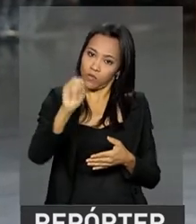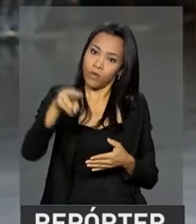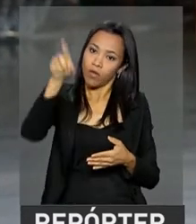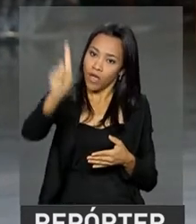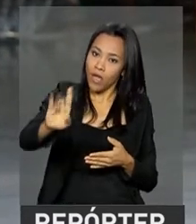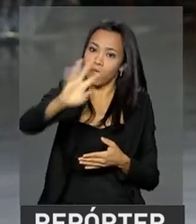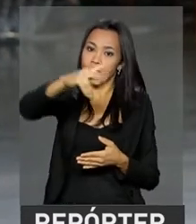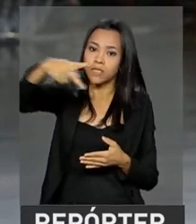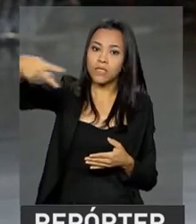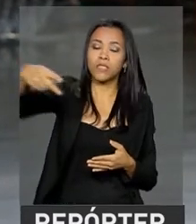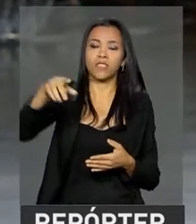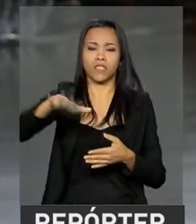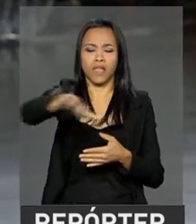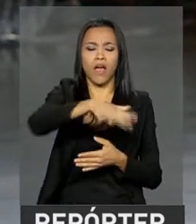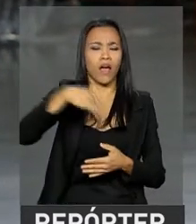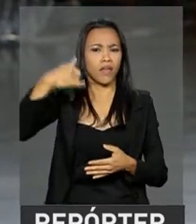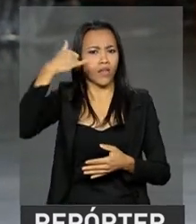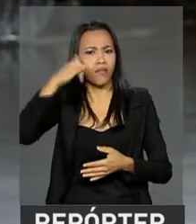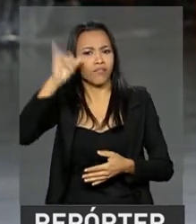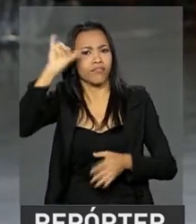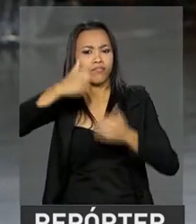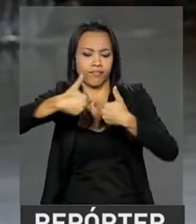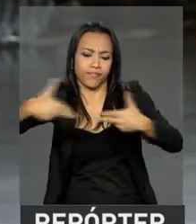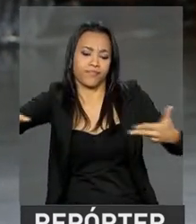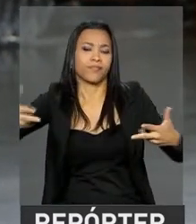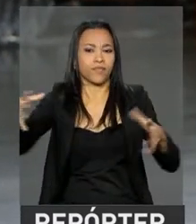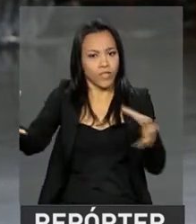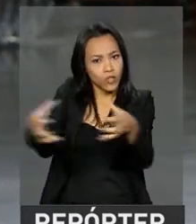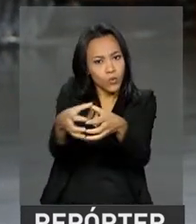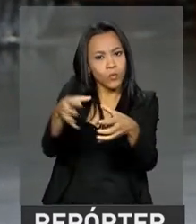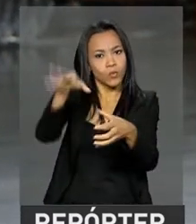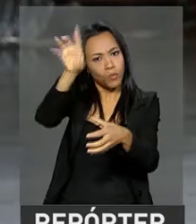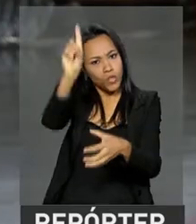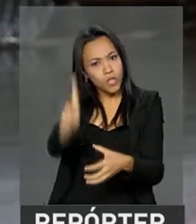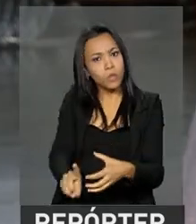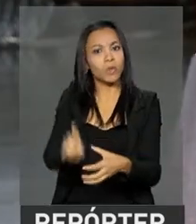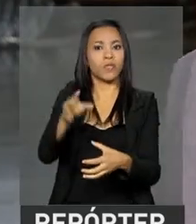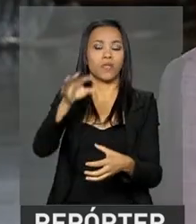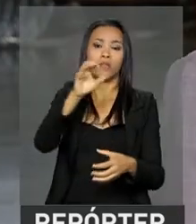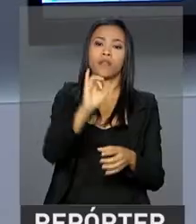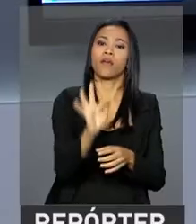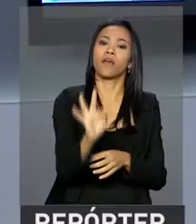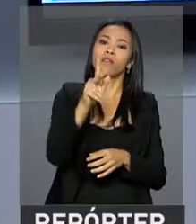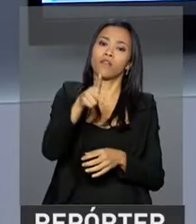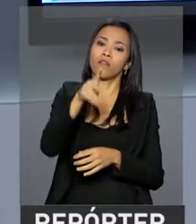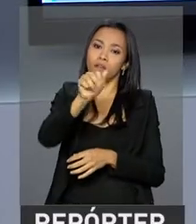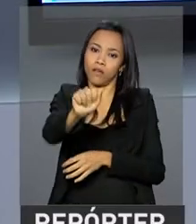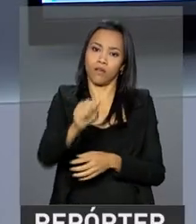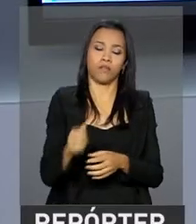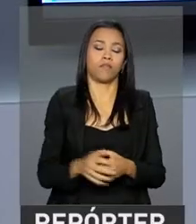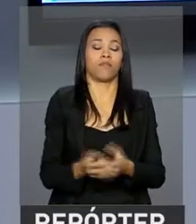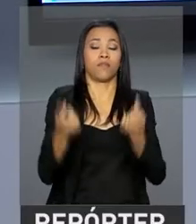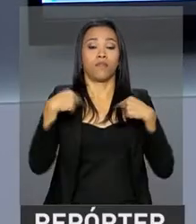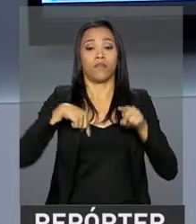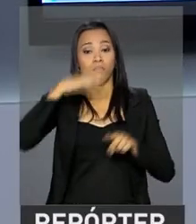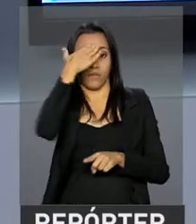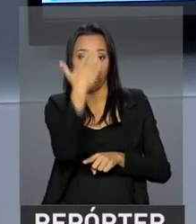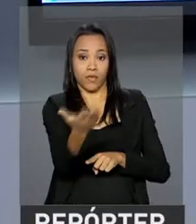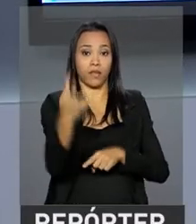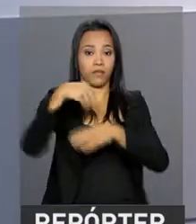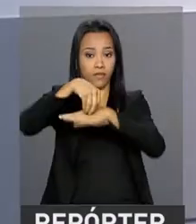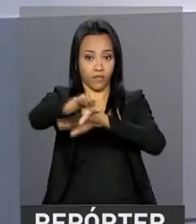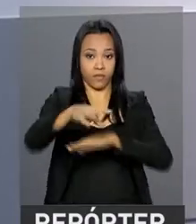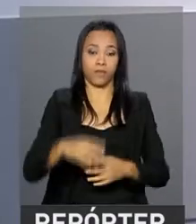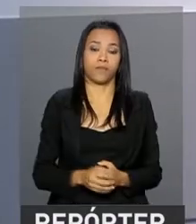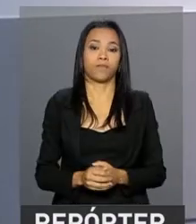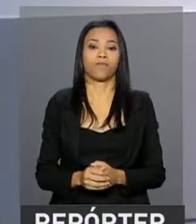Agropecuária e vai estar acompanhado da diretoria da FPA. Carolina, volto com você aí no estúdio. Obrigada, João Pedro Neto, pelas